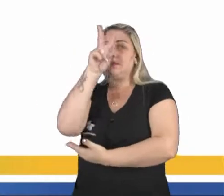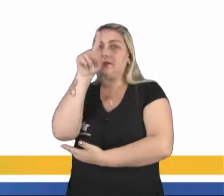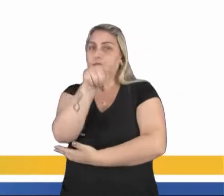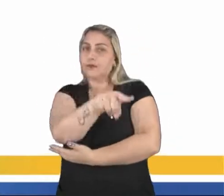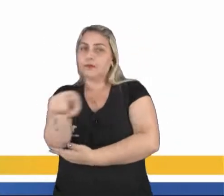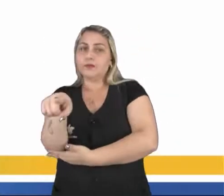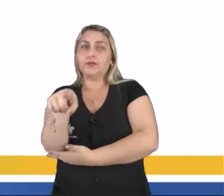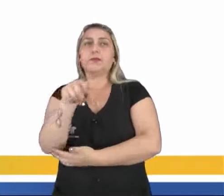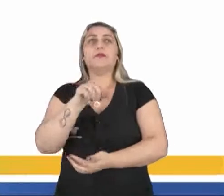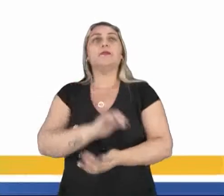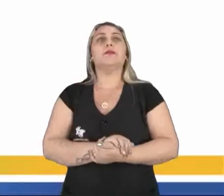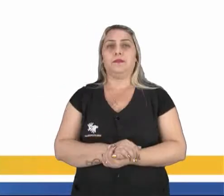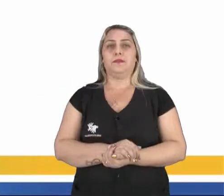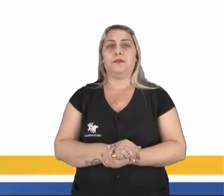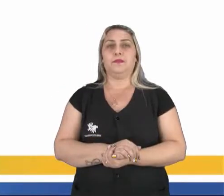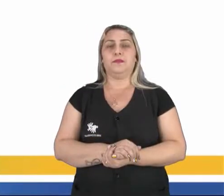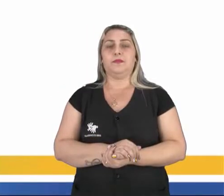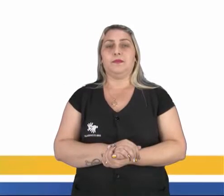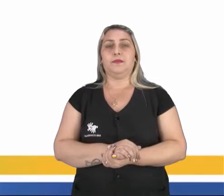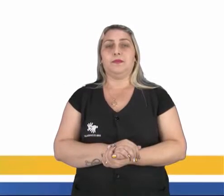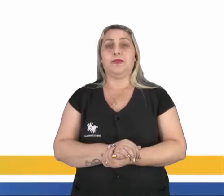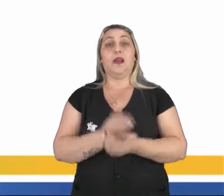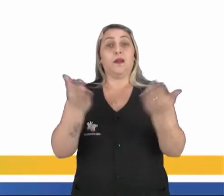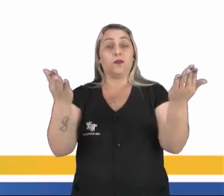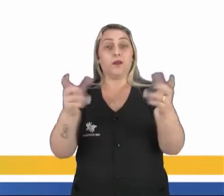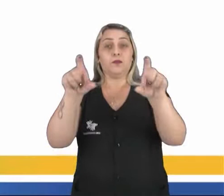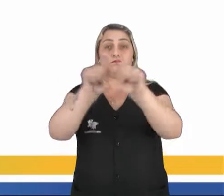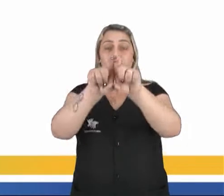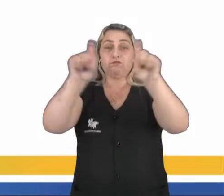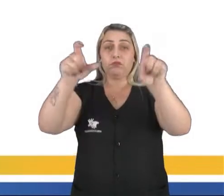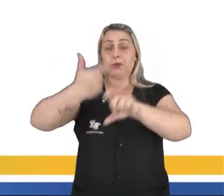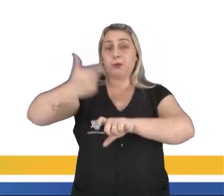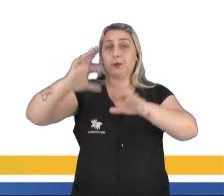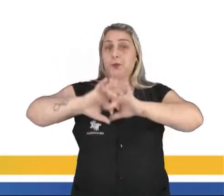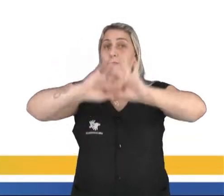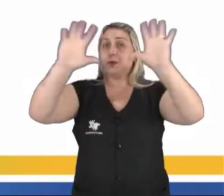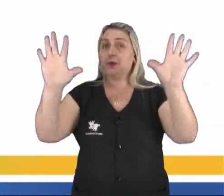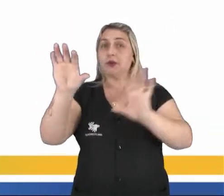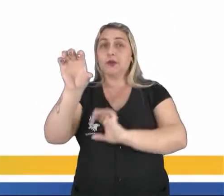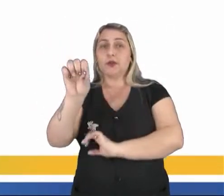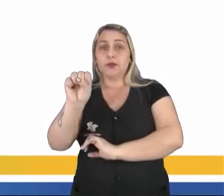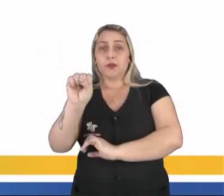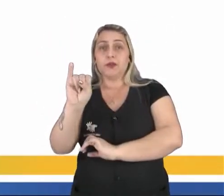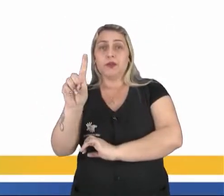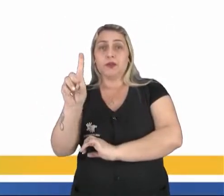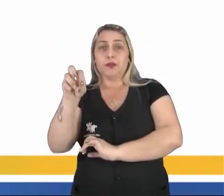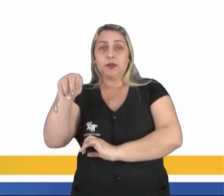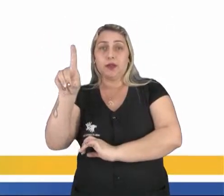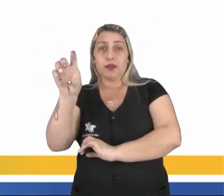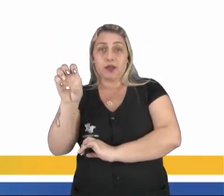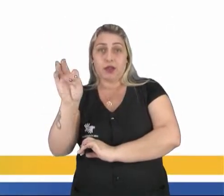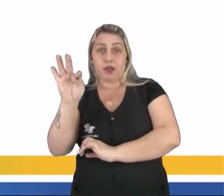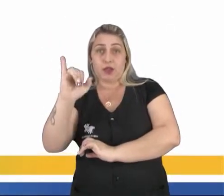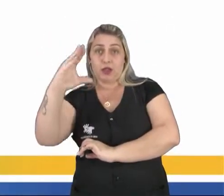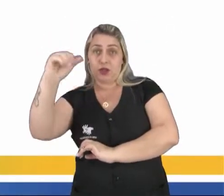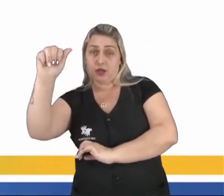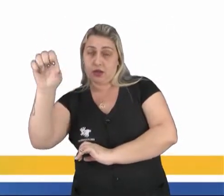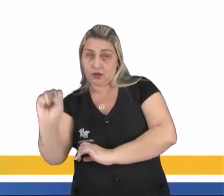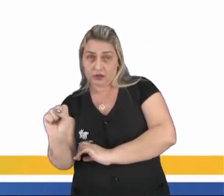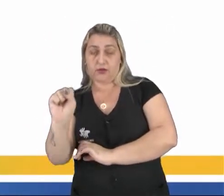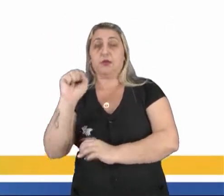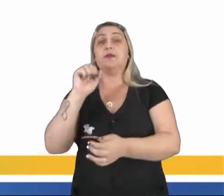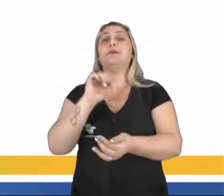disso. Então, vamos falar agora sobre as orações coordenadas sindéticas. Tá? As orações